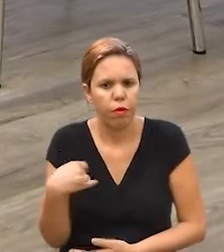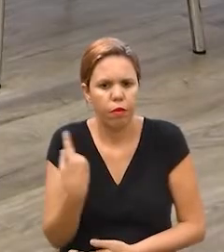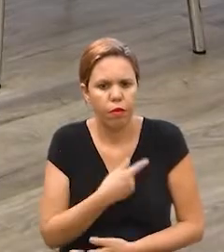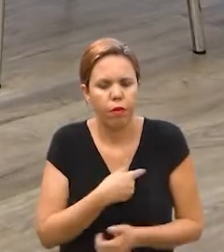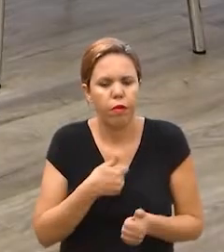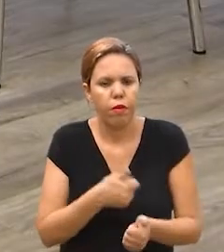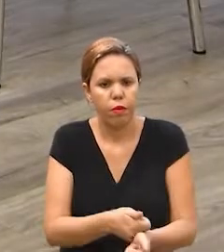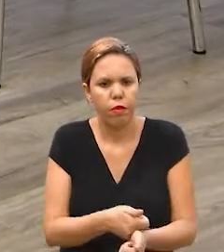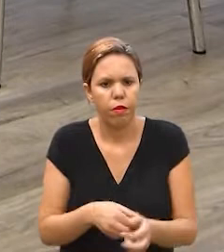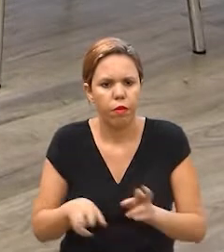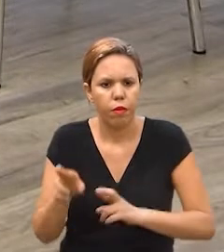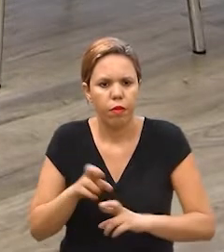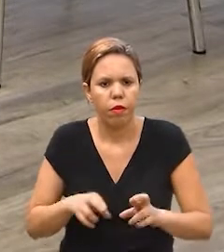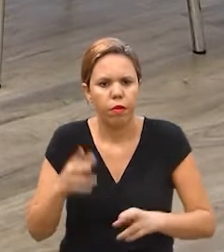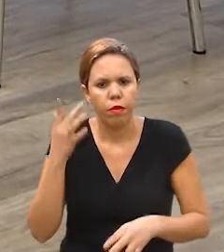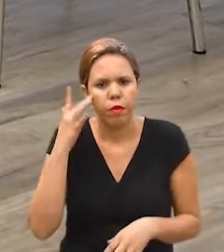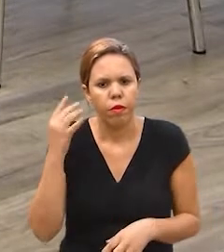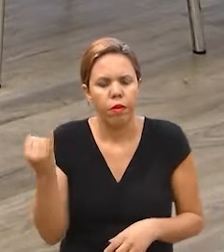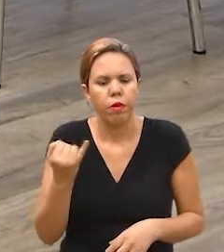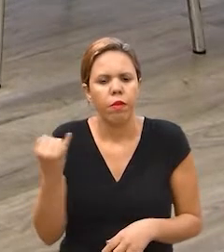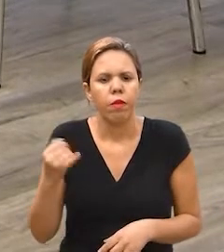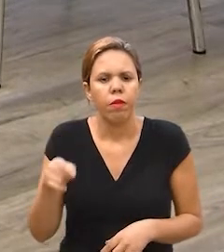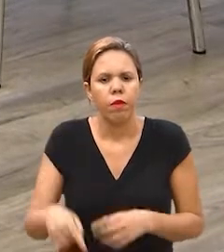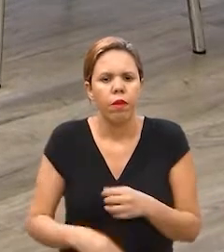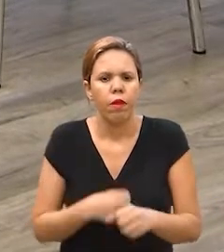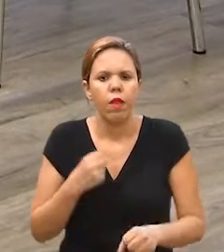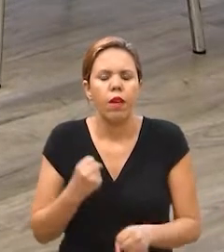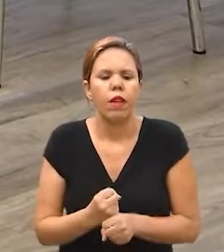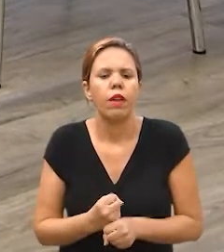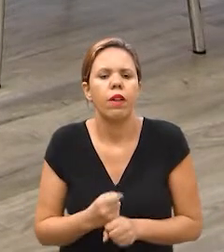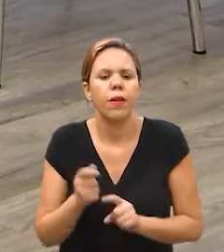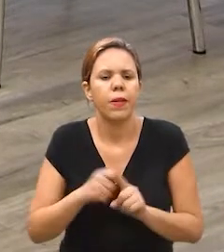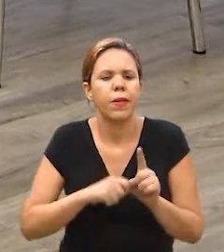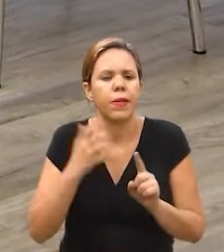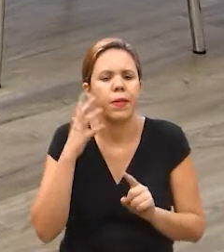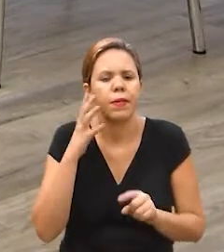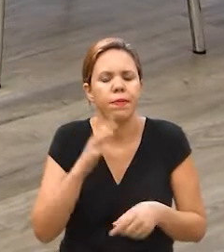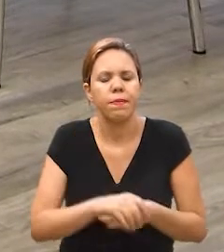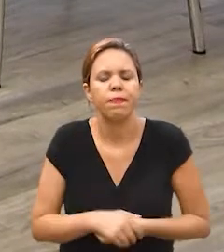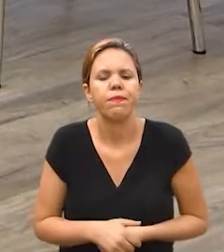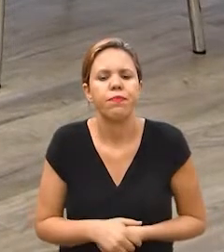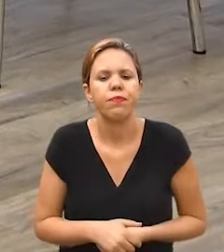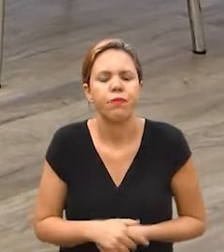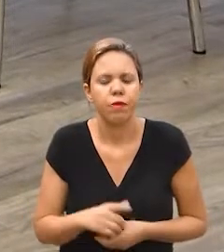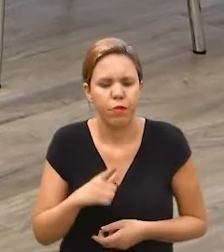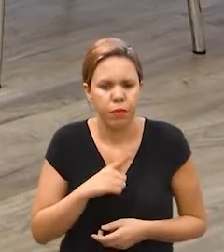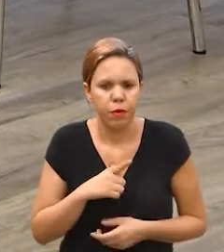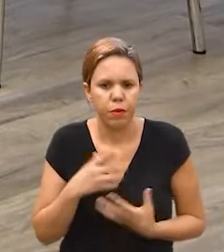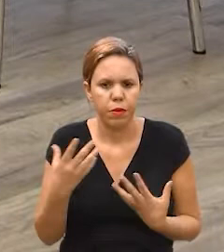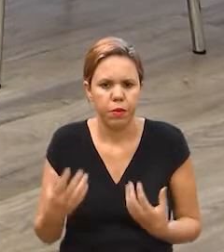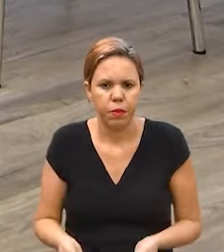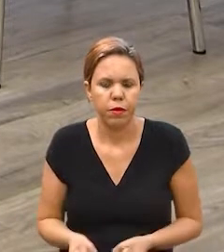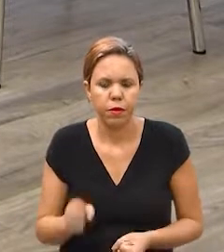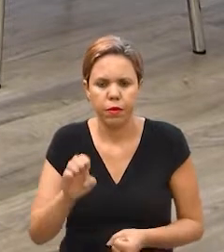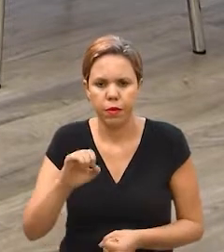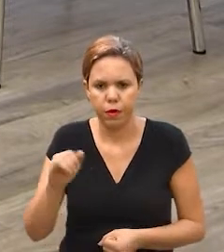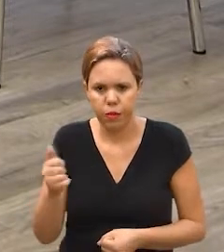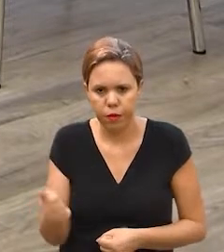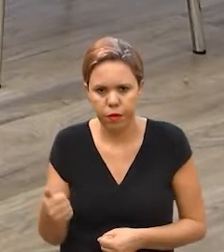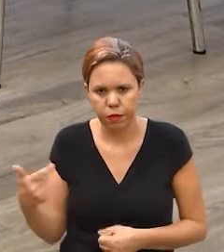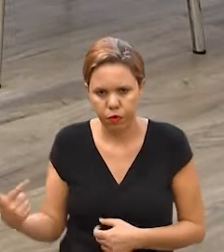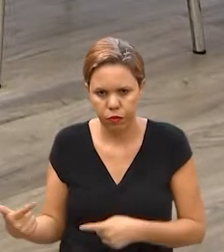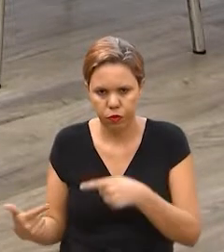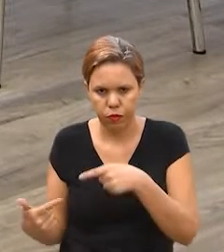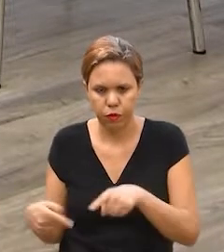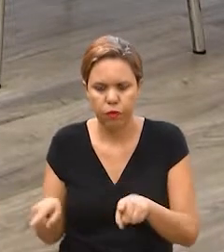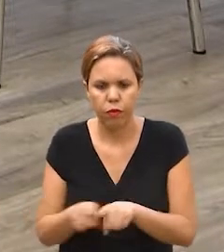importante a gente estar acompanhando. Acho importante que esse ano o Fevereiro Violeta contemple EJA 2, né? Isso